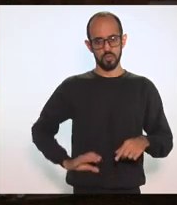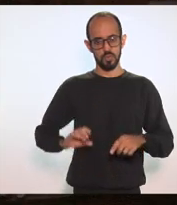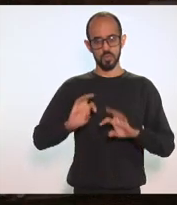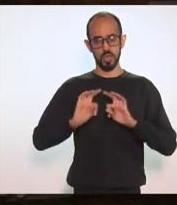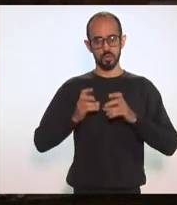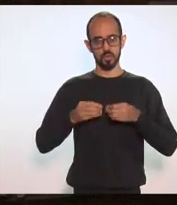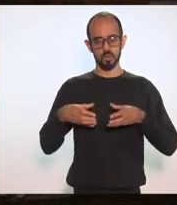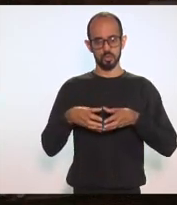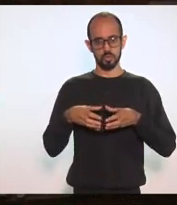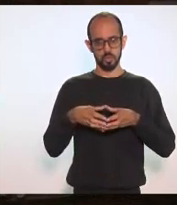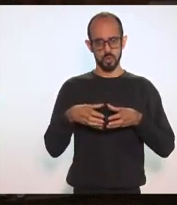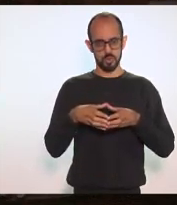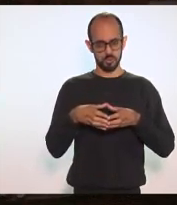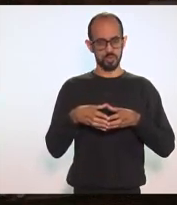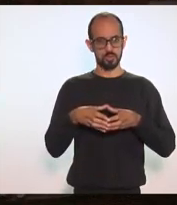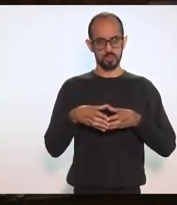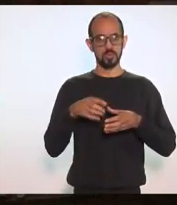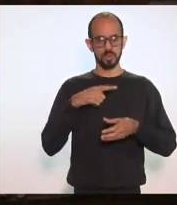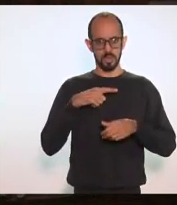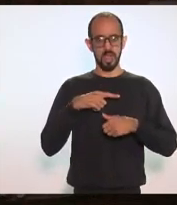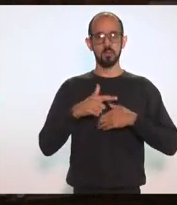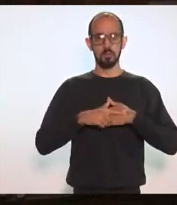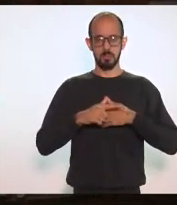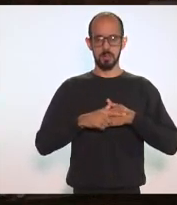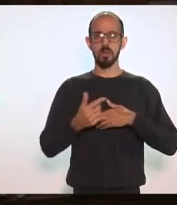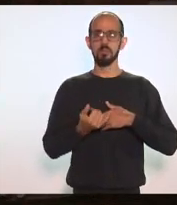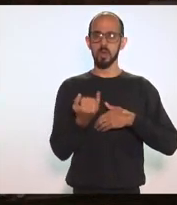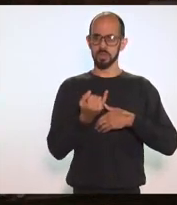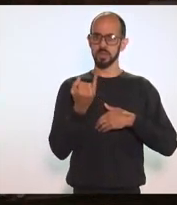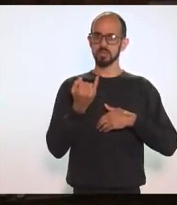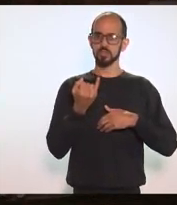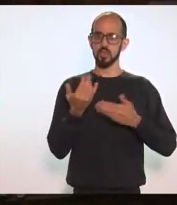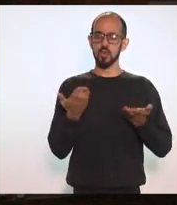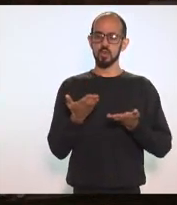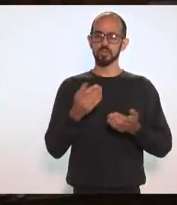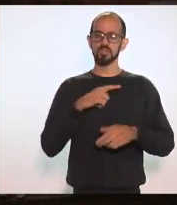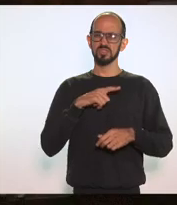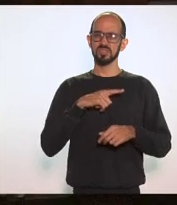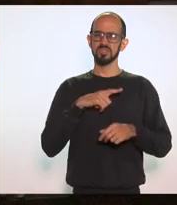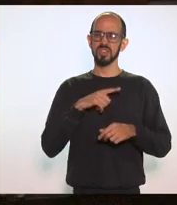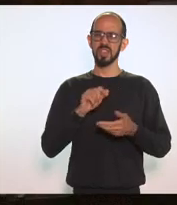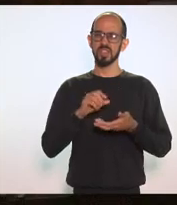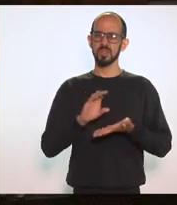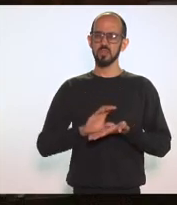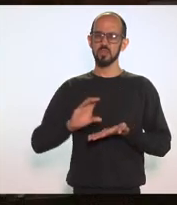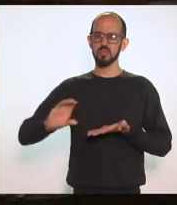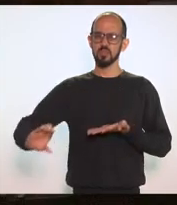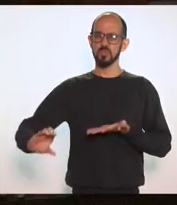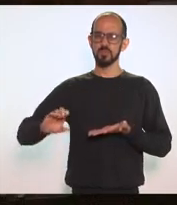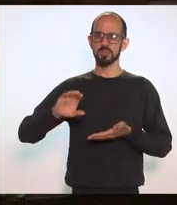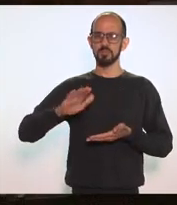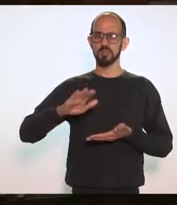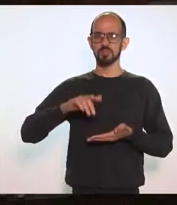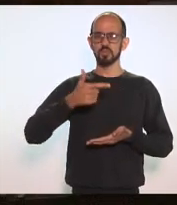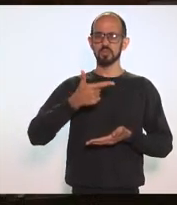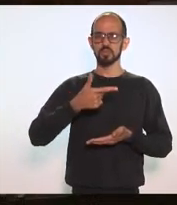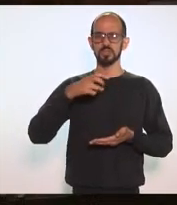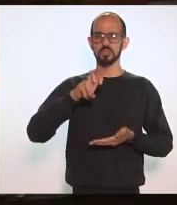papel muito importante. A gente tem um dimensionamento hoje de investimentos da ordem de 250